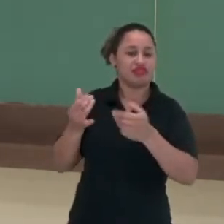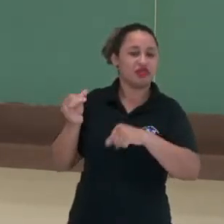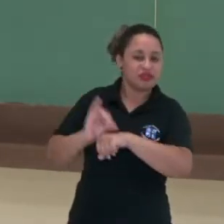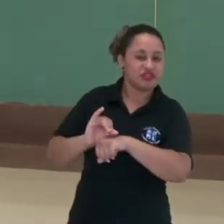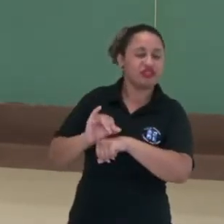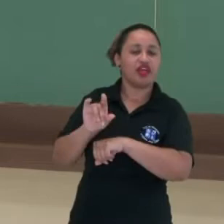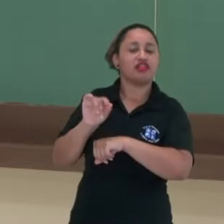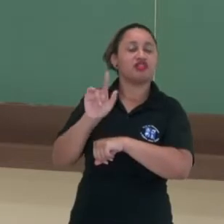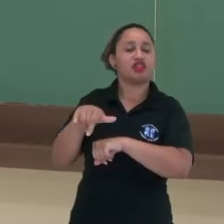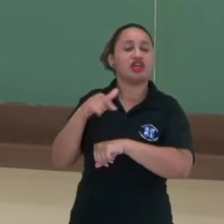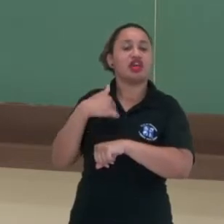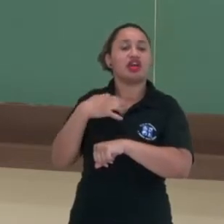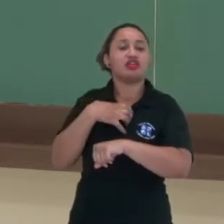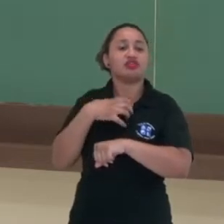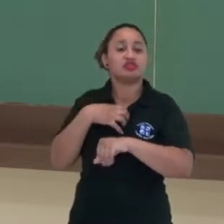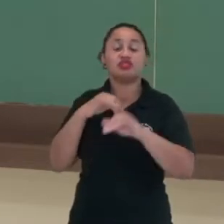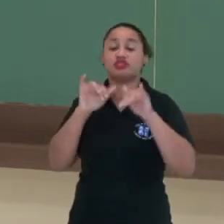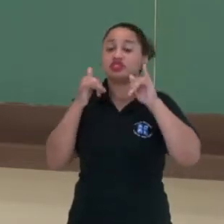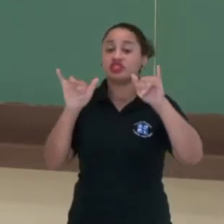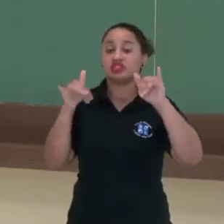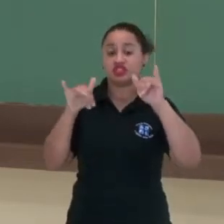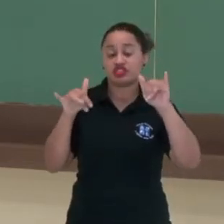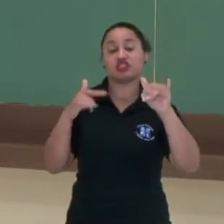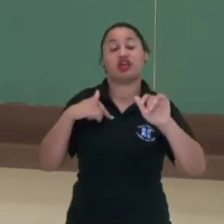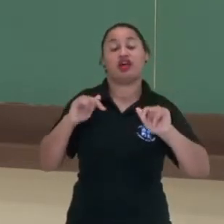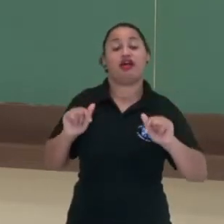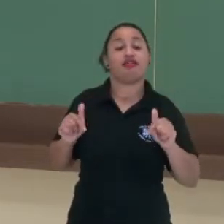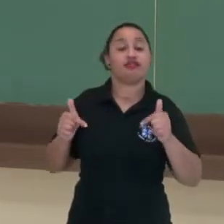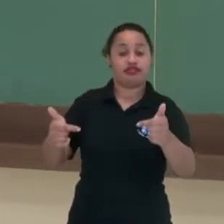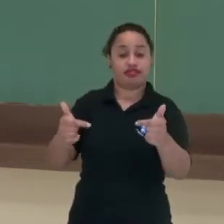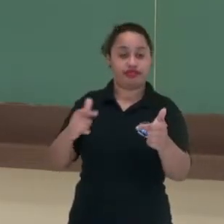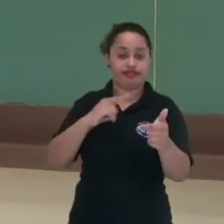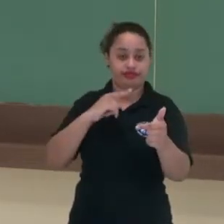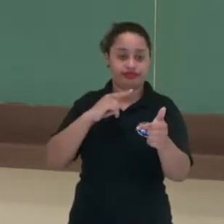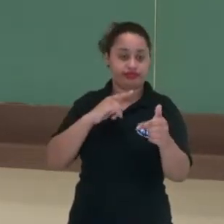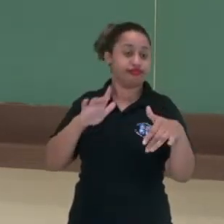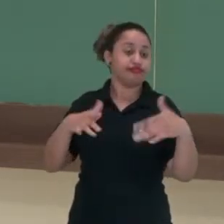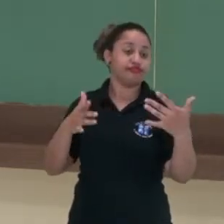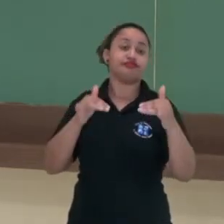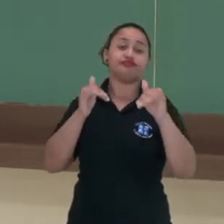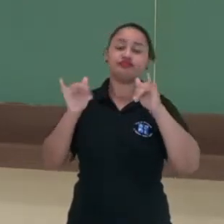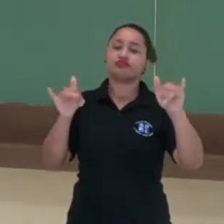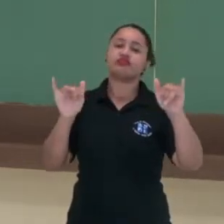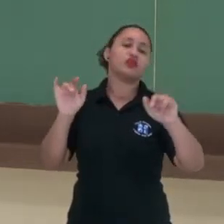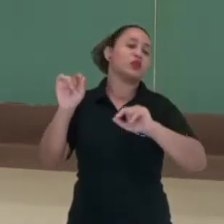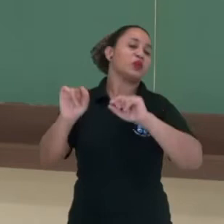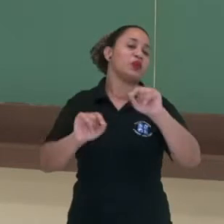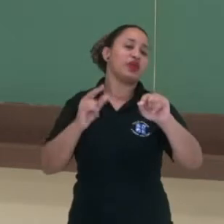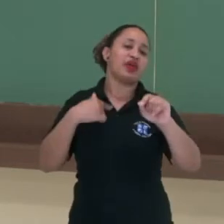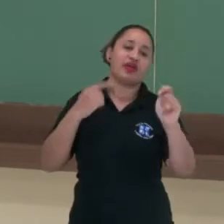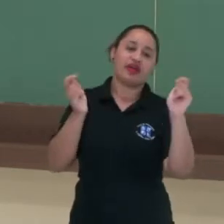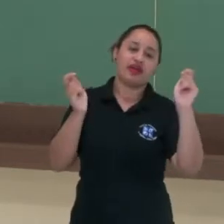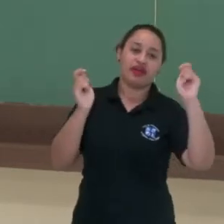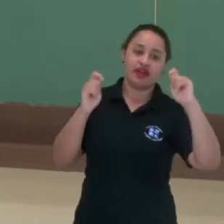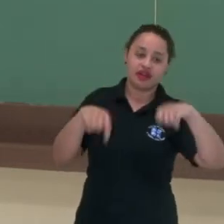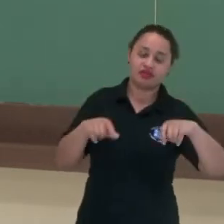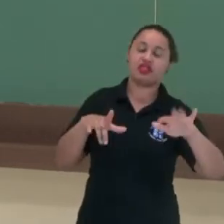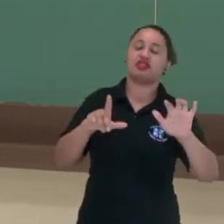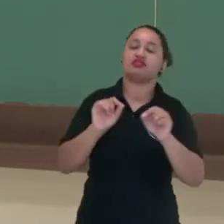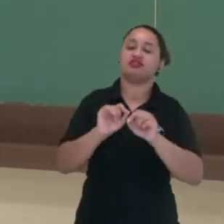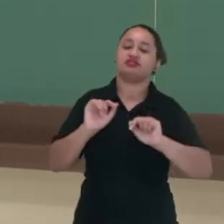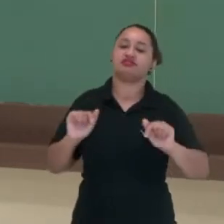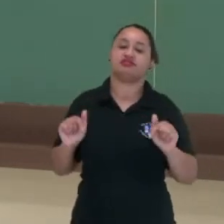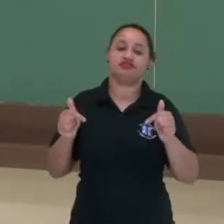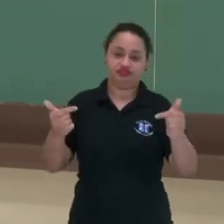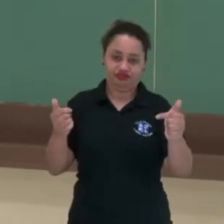é uma forma de energia, ele está realizando uma ação. Então, energia, ela é a capacidade de realizar uma